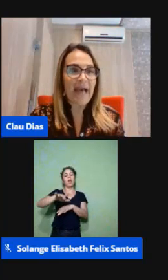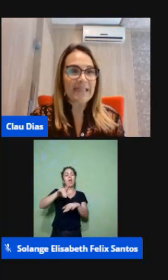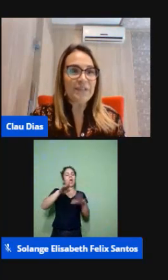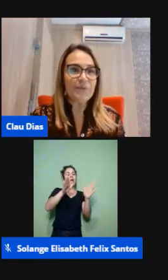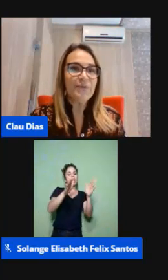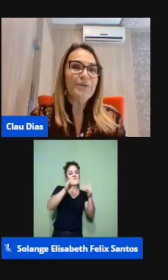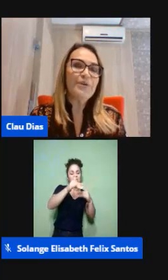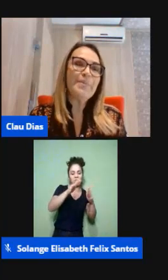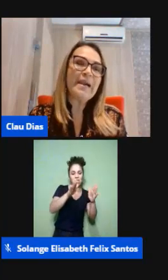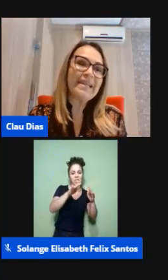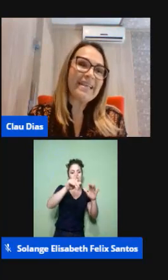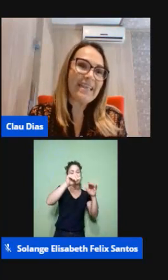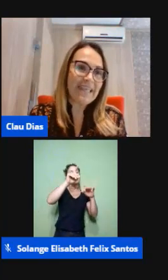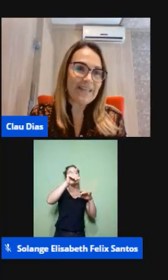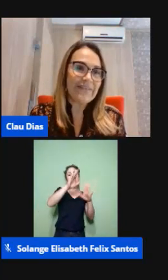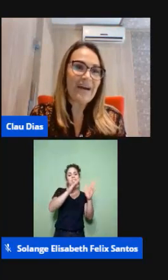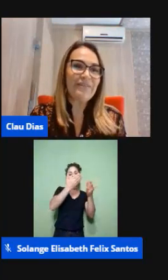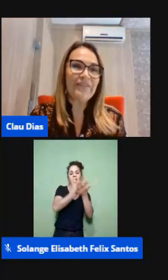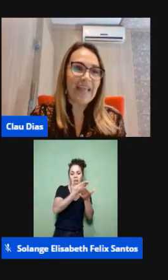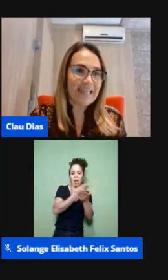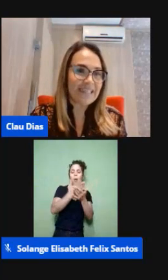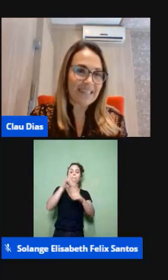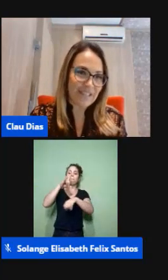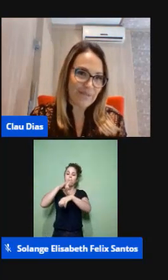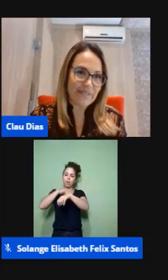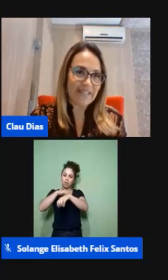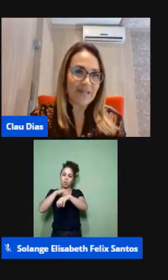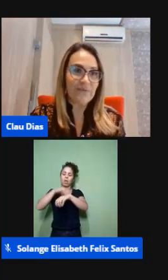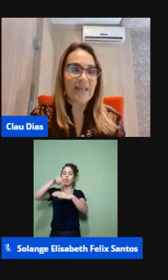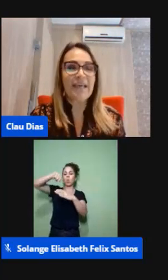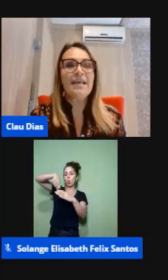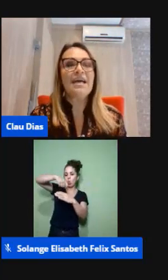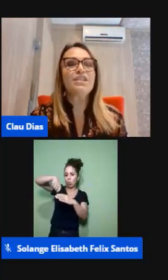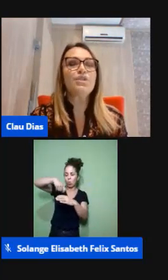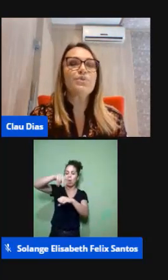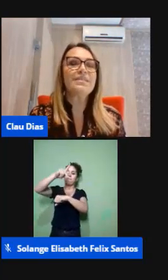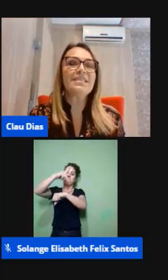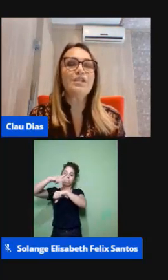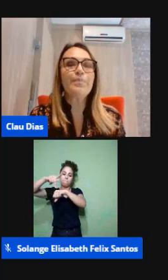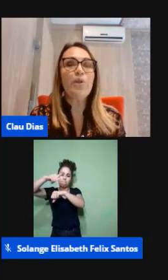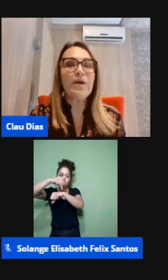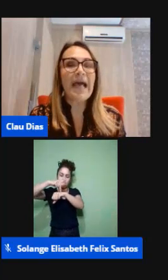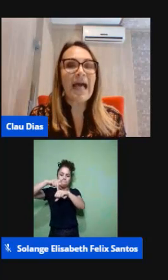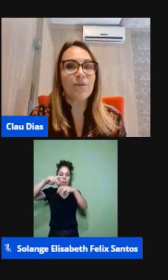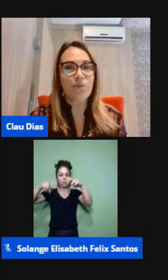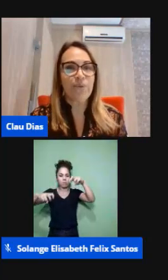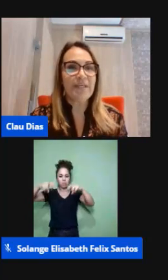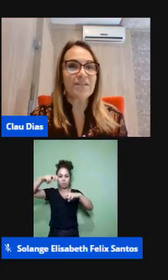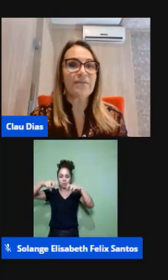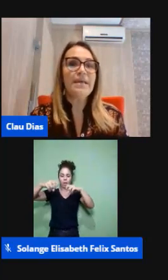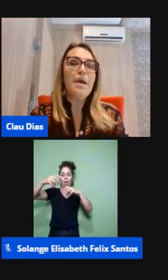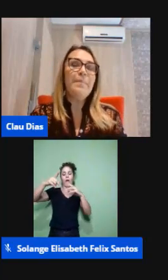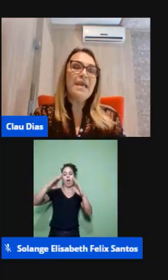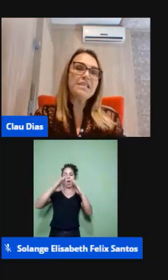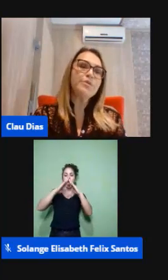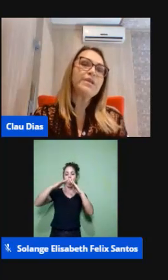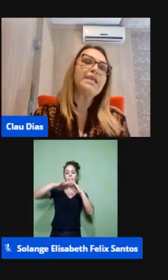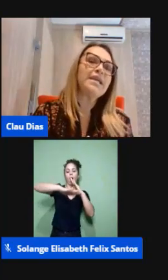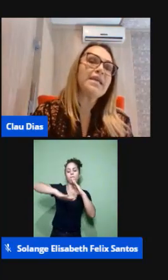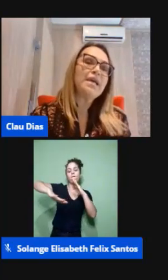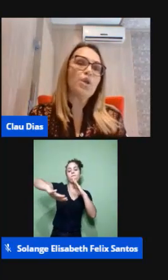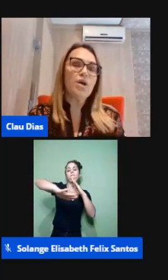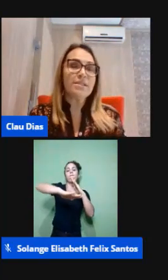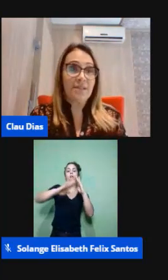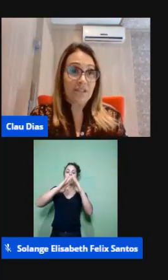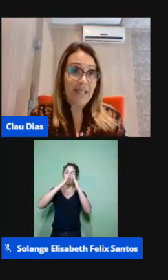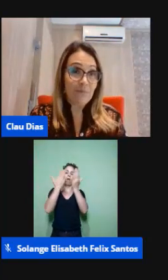o pátio, o parquinho, a frente da instituição, né? A gente conseguir explorar tudo isso. Mesmo